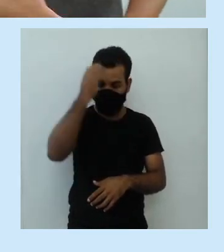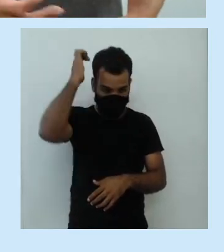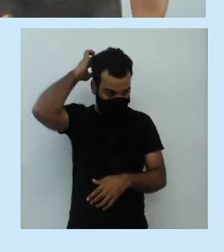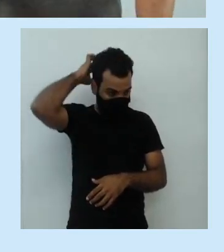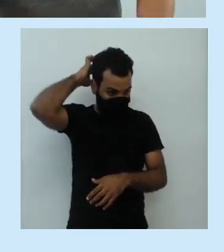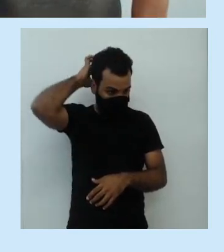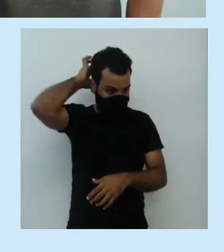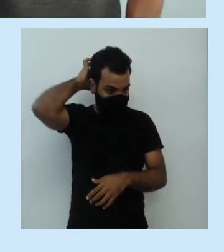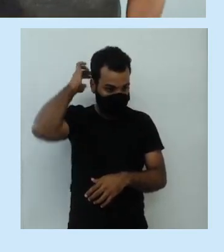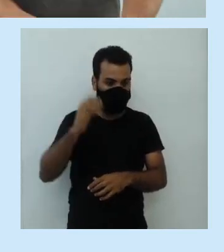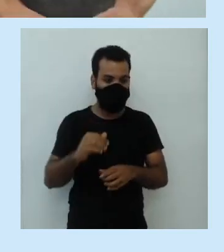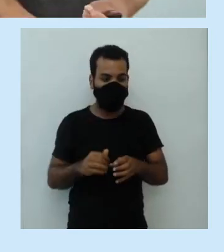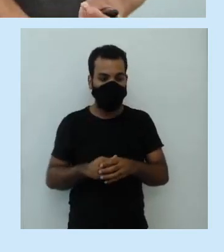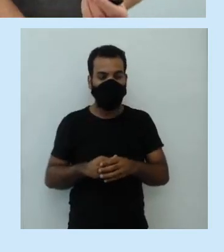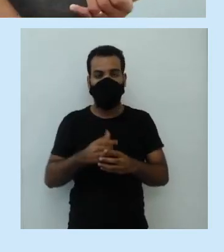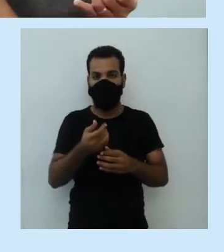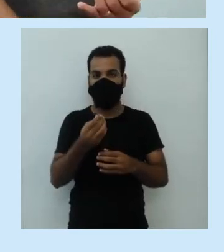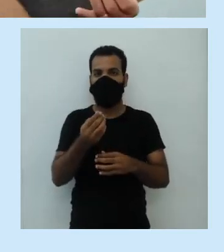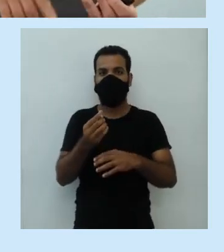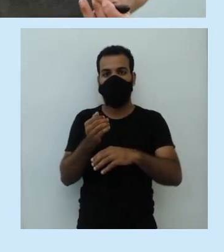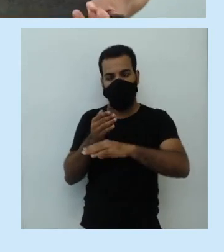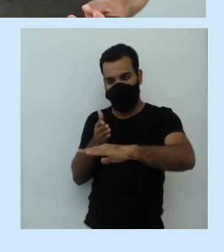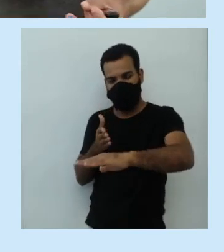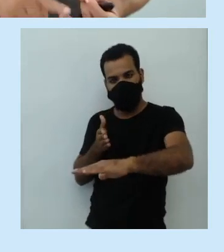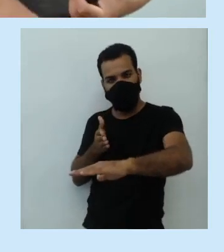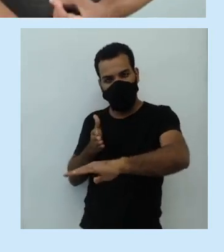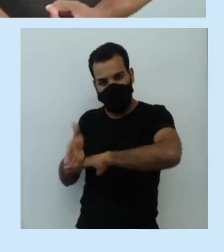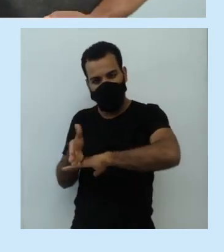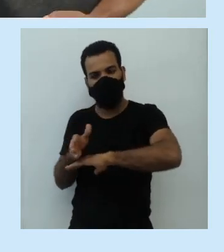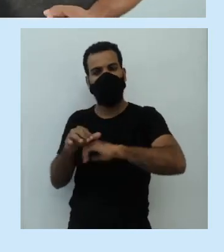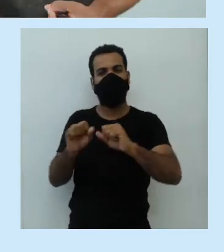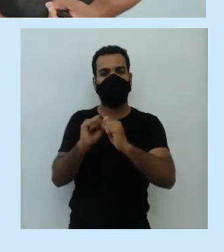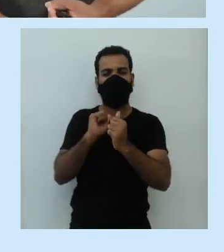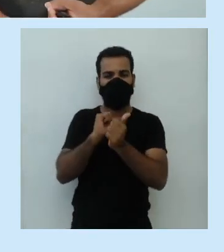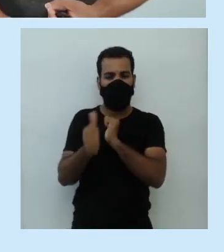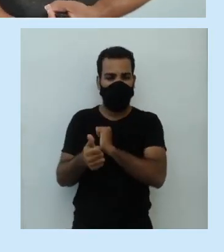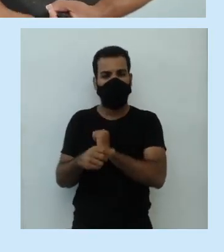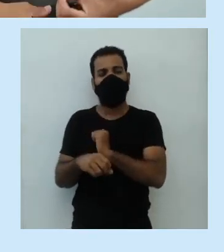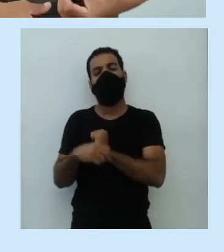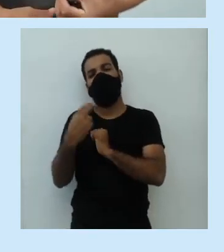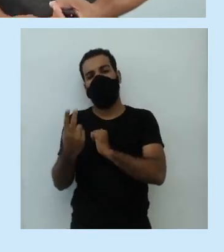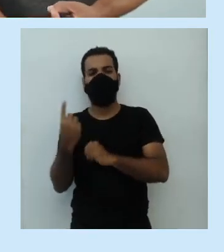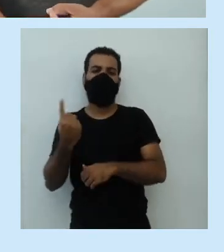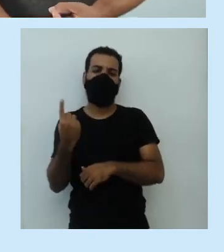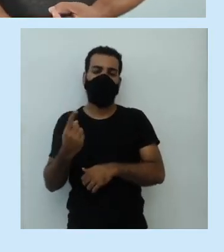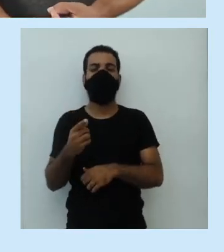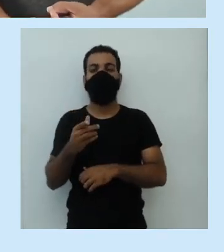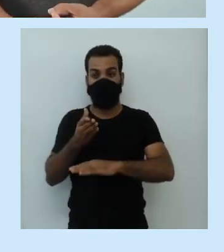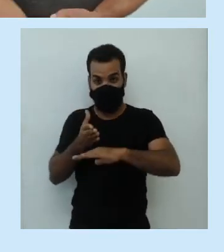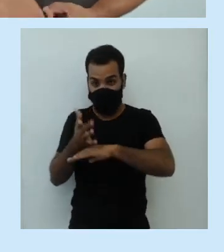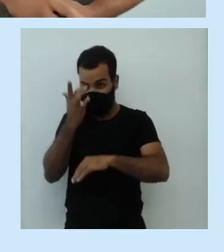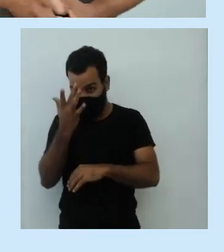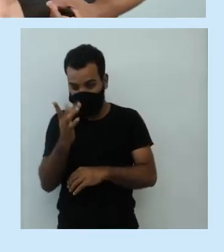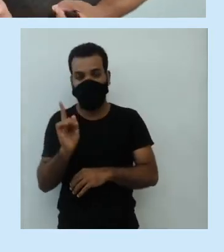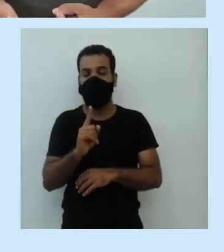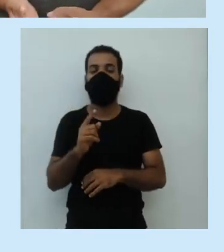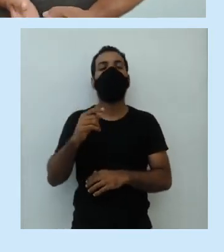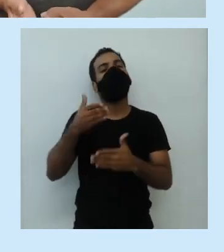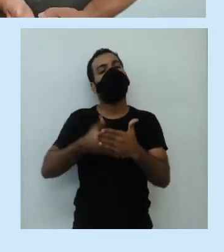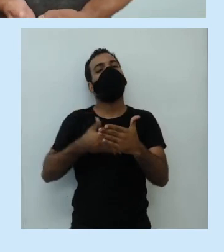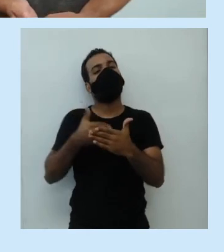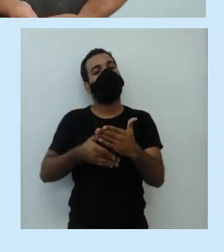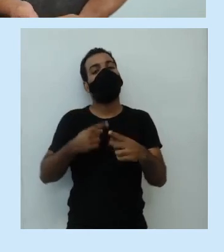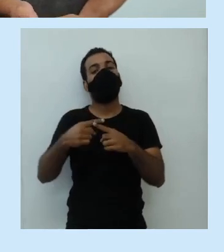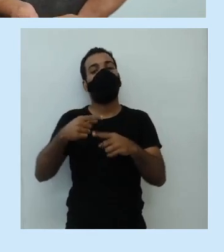no mundo esportivo, seja numa área do esporte individual ou coletiva, têm dificuldade porque tem muitos fatores